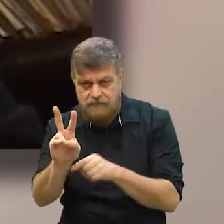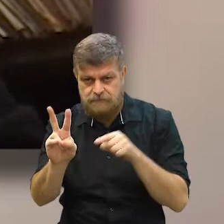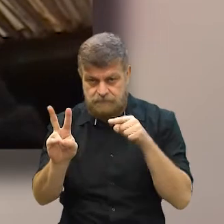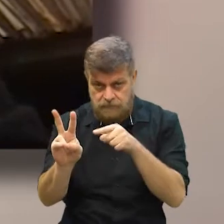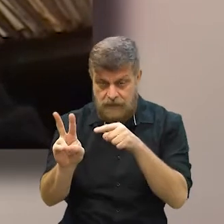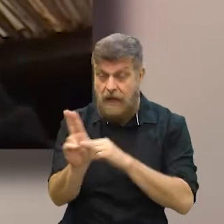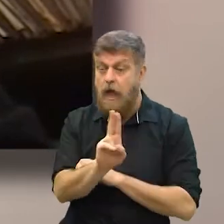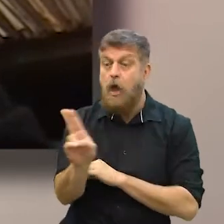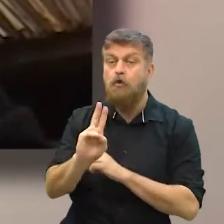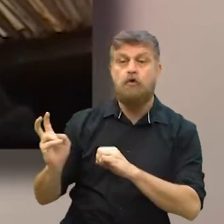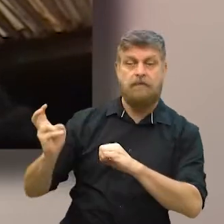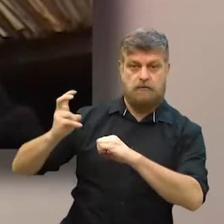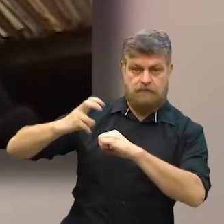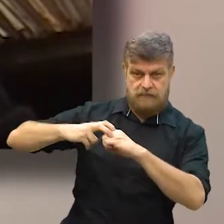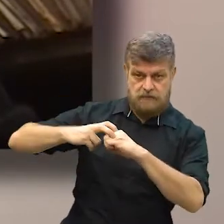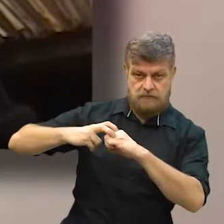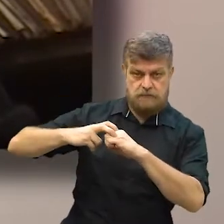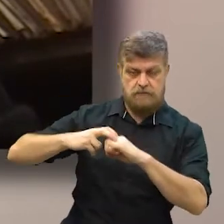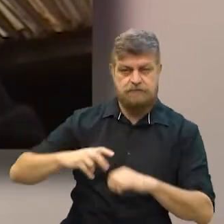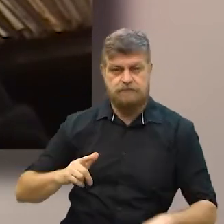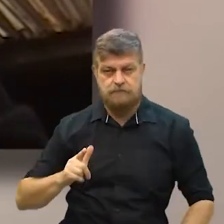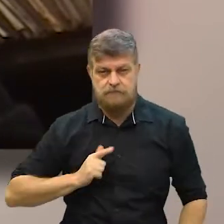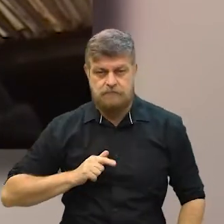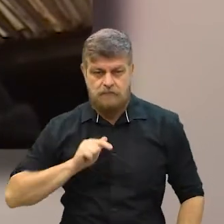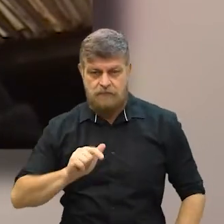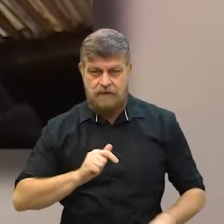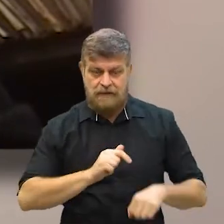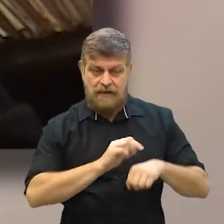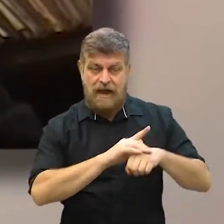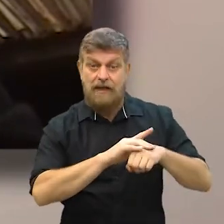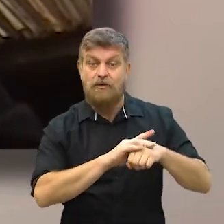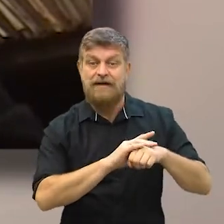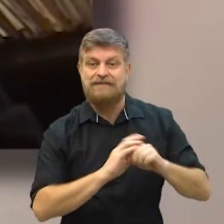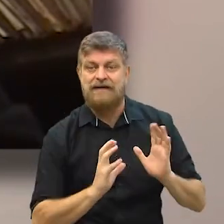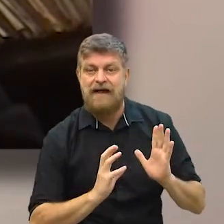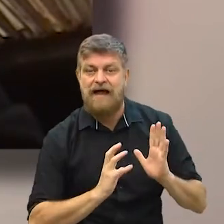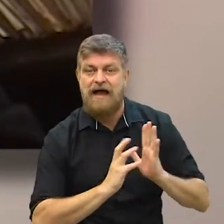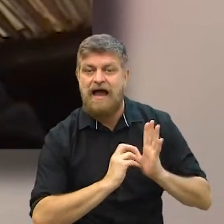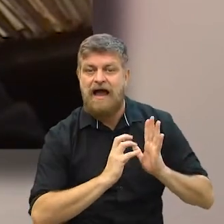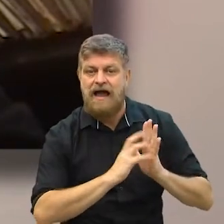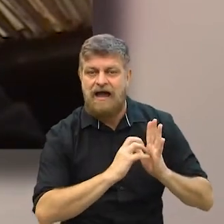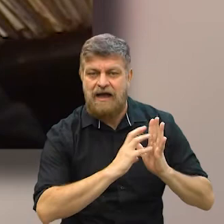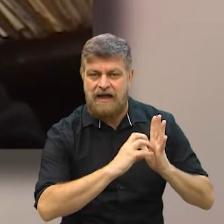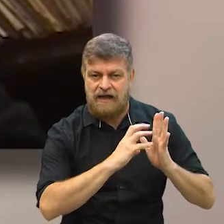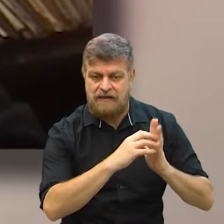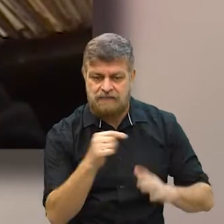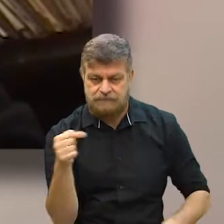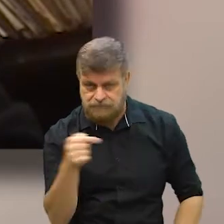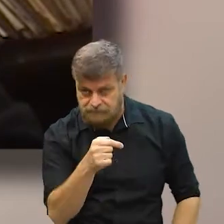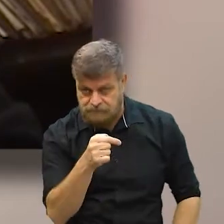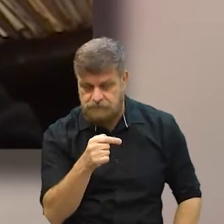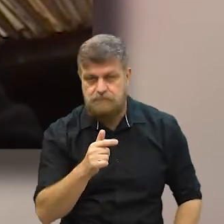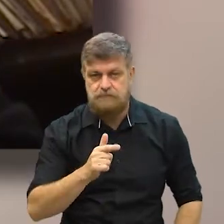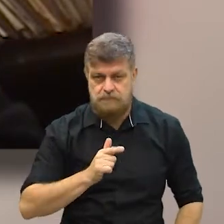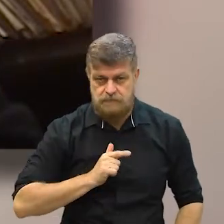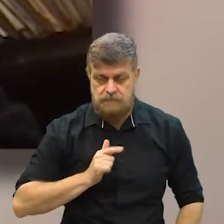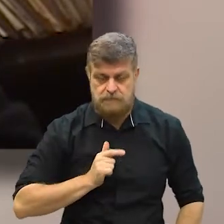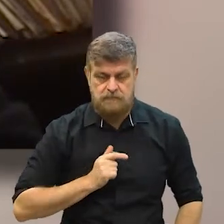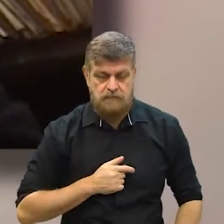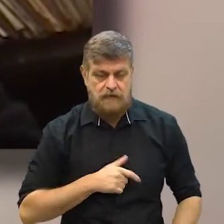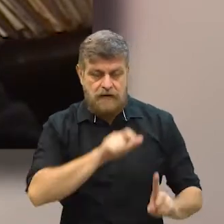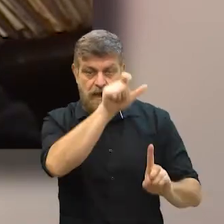O HIV é o vírus e a síndrome da imunodeficiência é uma doença,